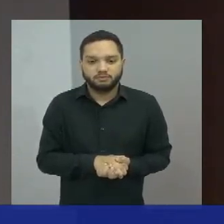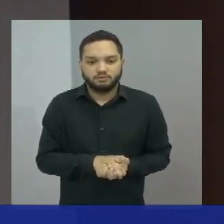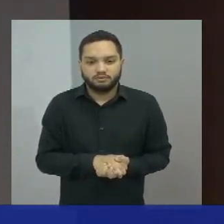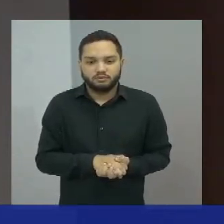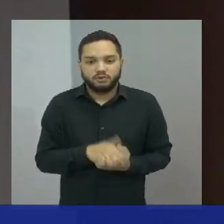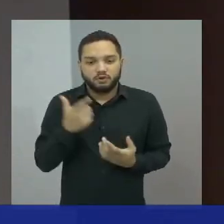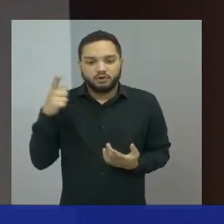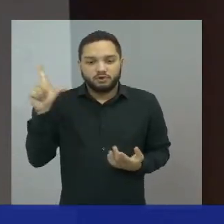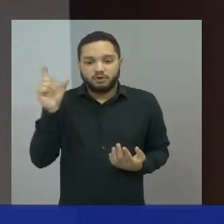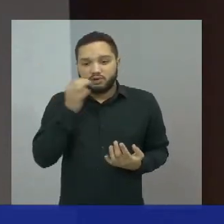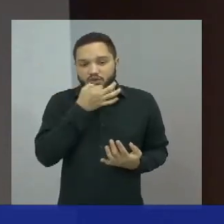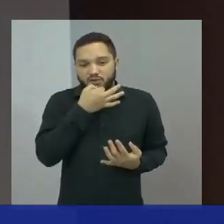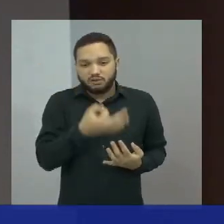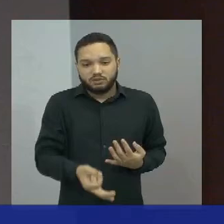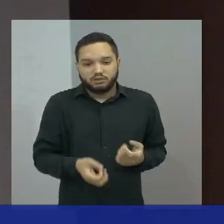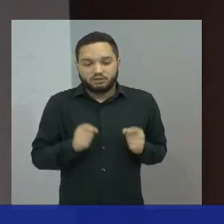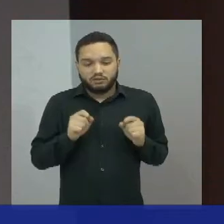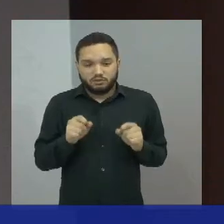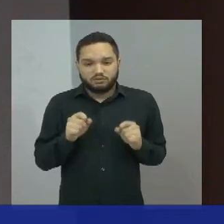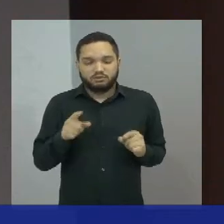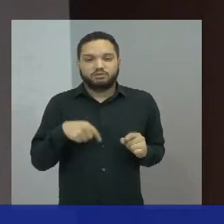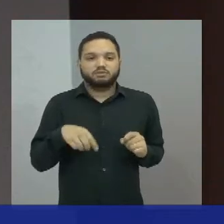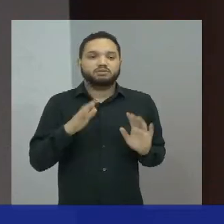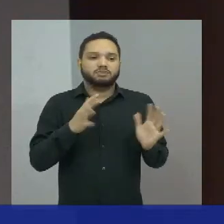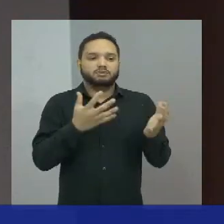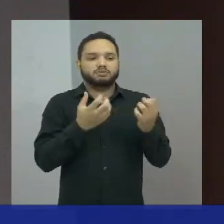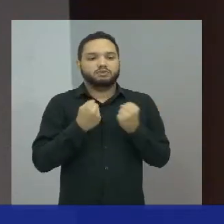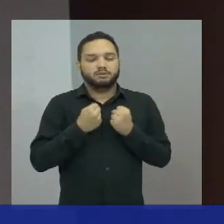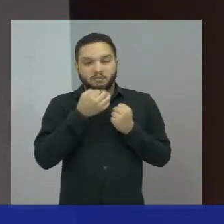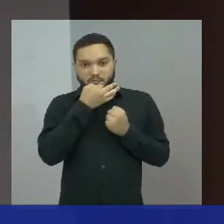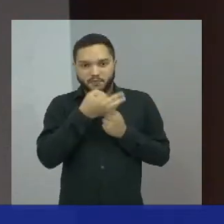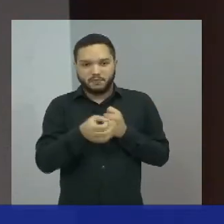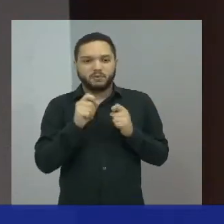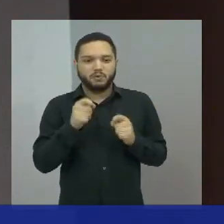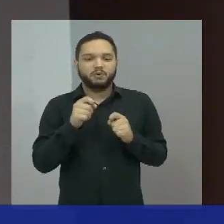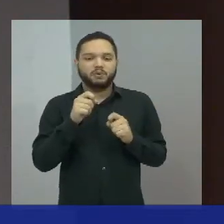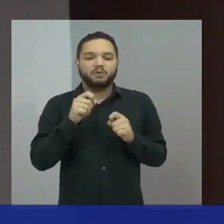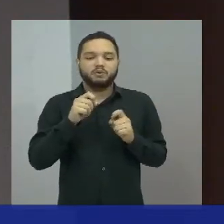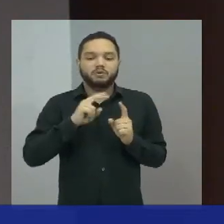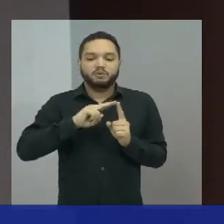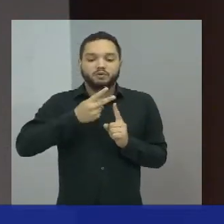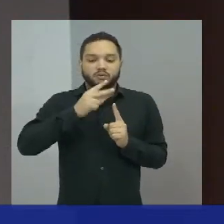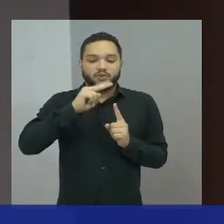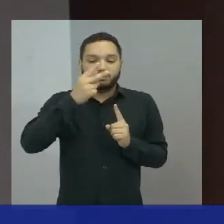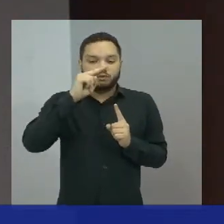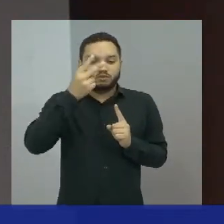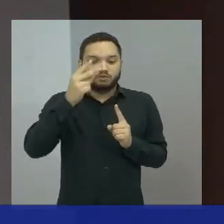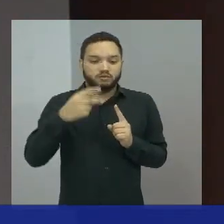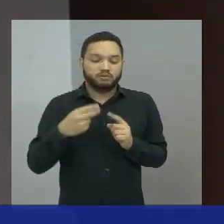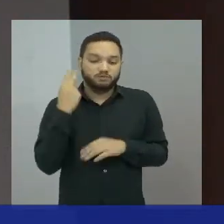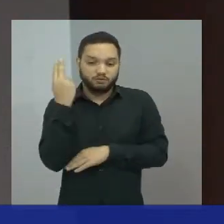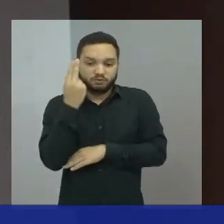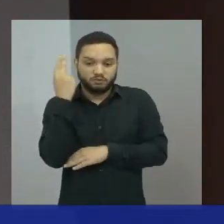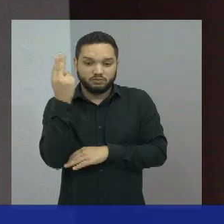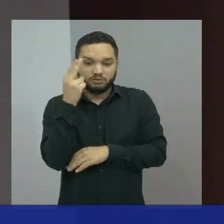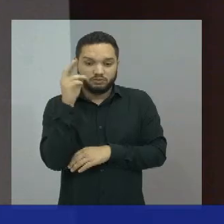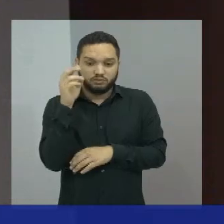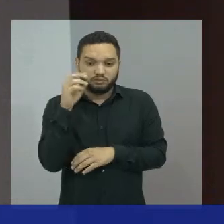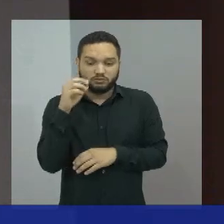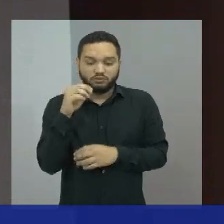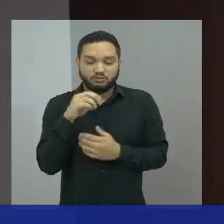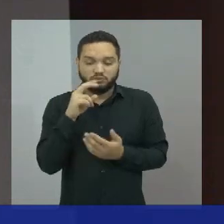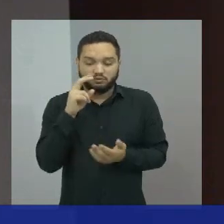E outra sugestão seria, que a gente também recebeu, uma sugestão de gradação da gravidade na própria